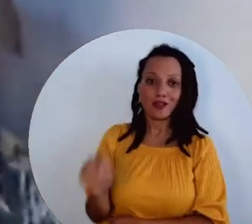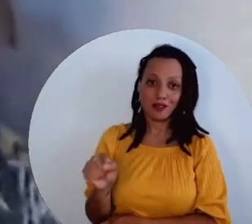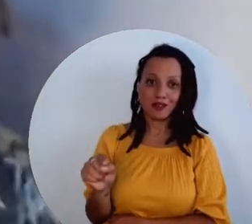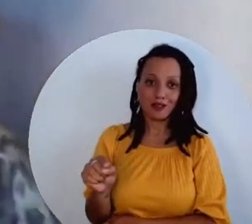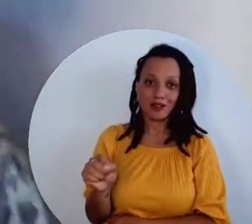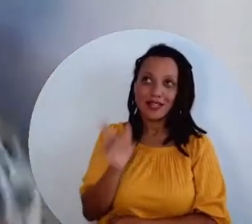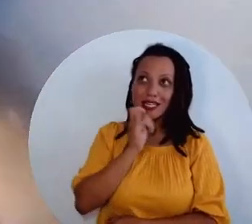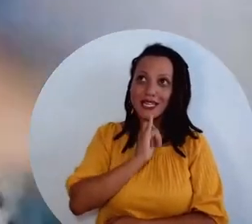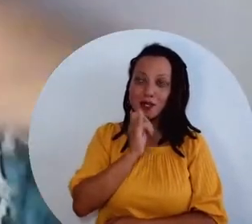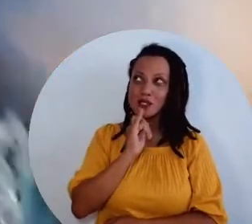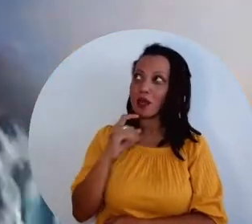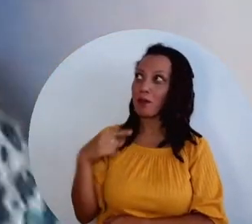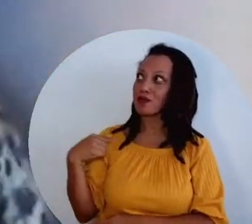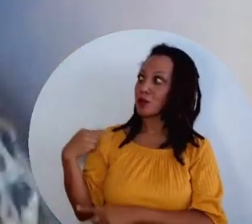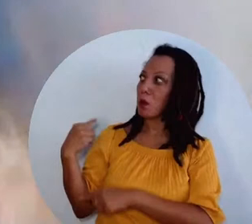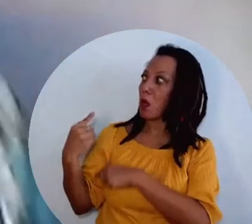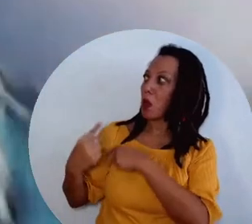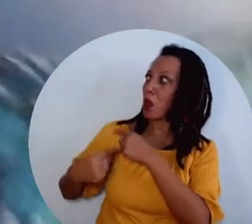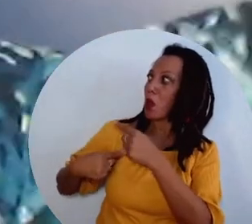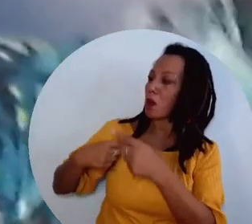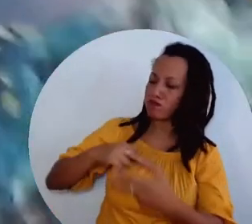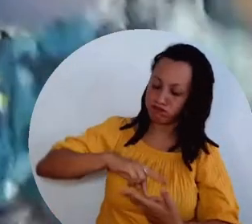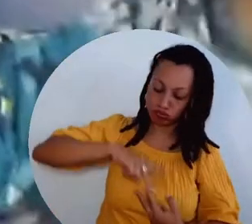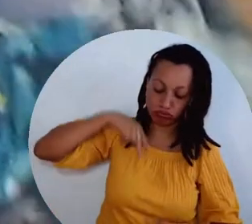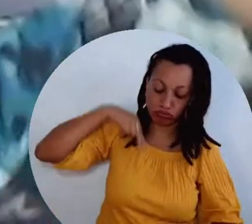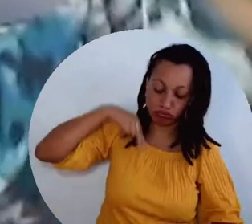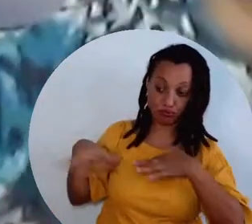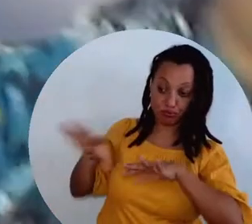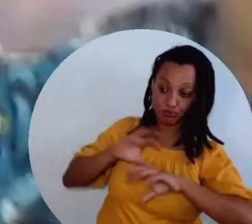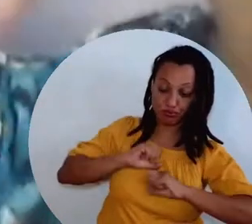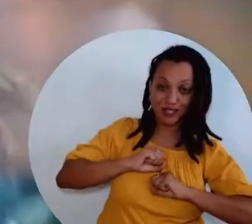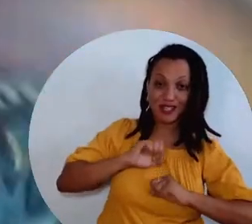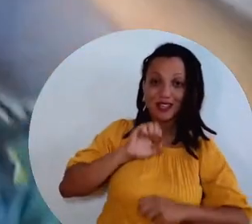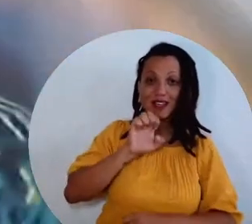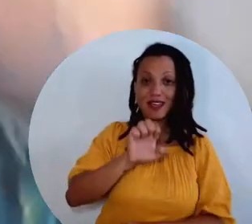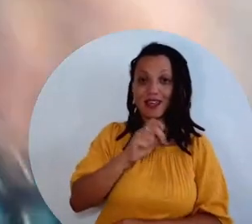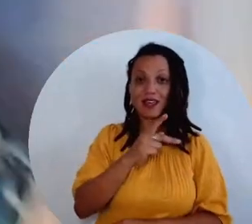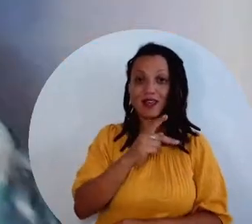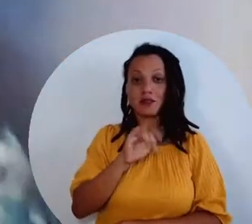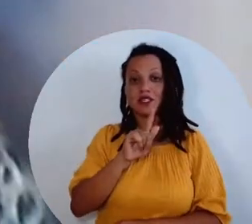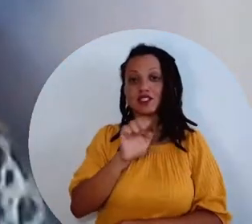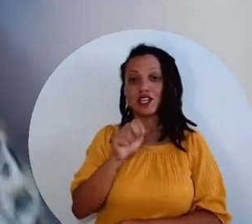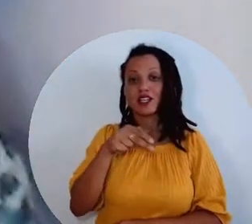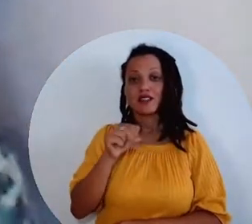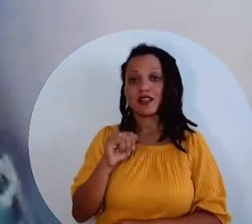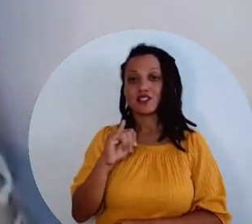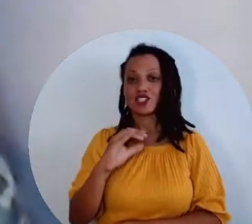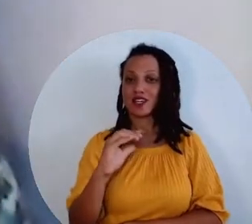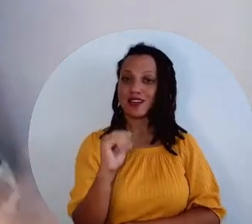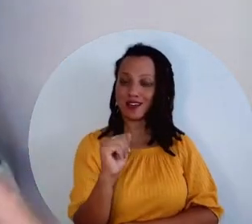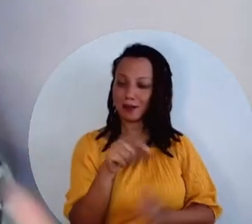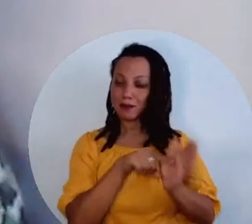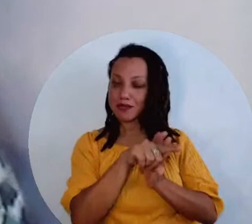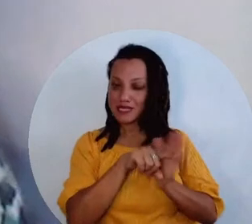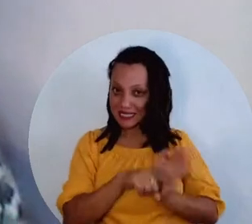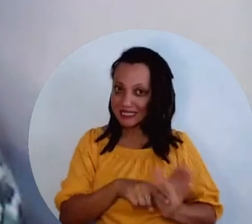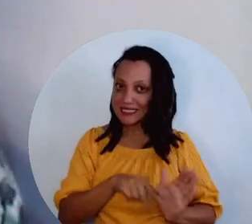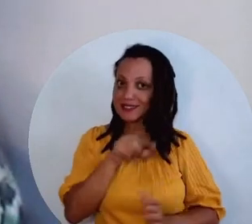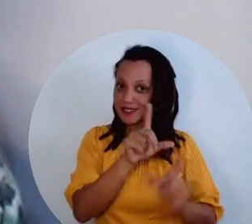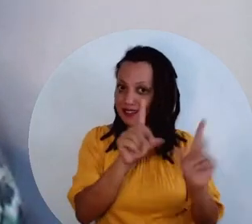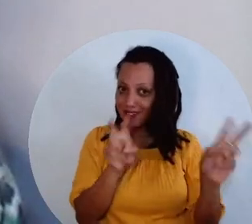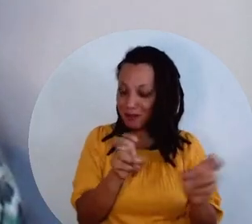nos é legado mesmo via DNA, enfim, epigenética, já é outro assunto, mas procure epigenética. Mas essa